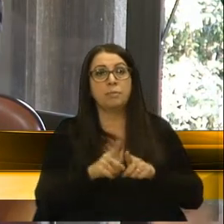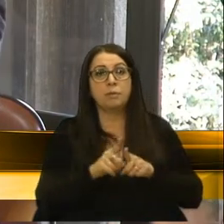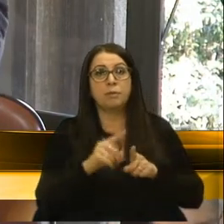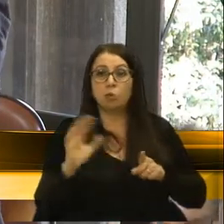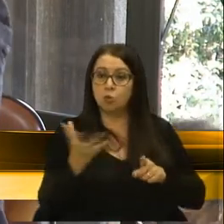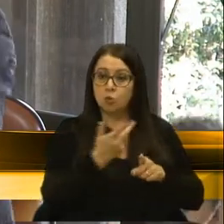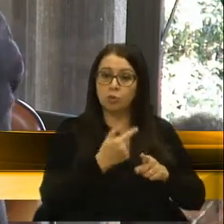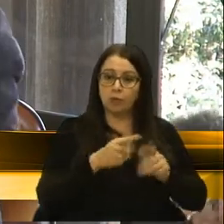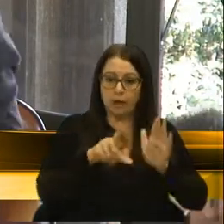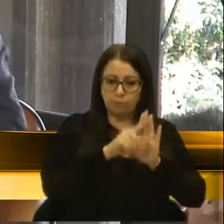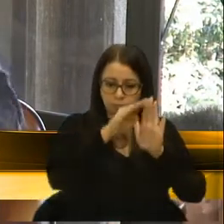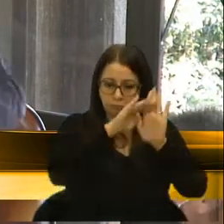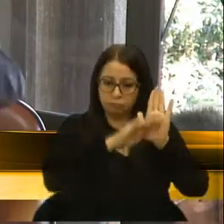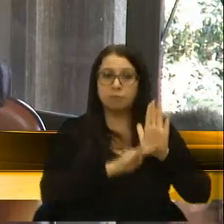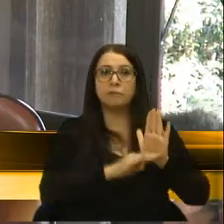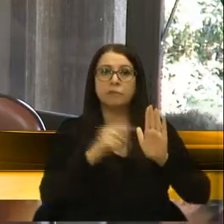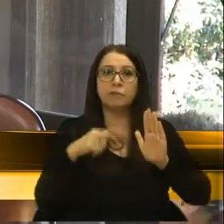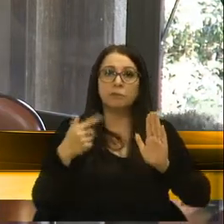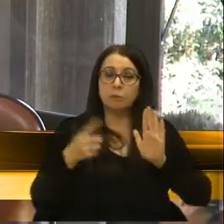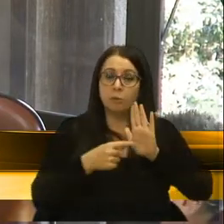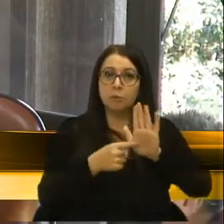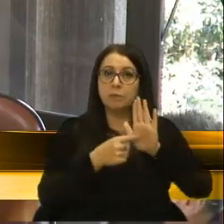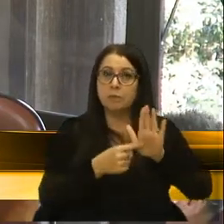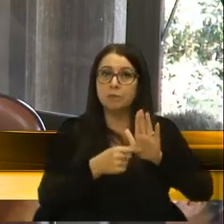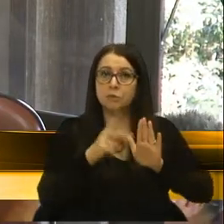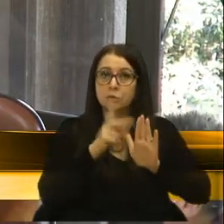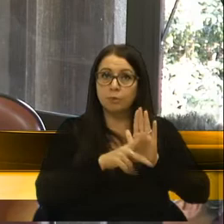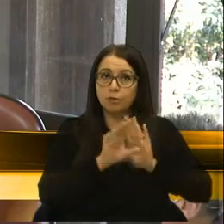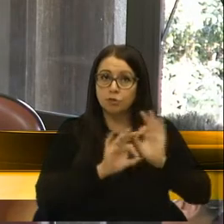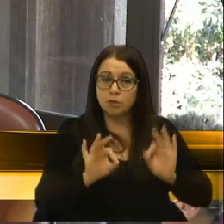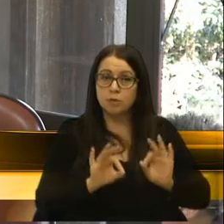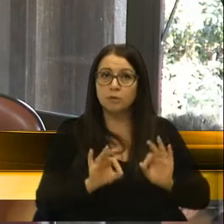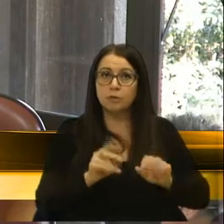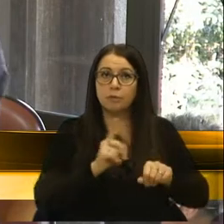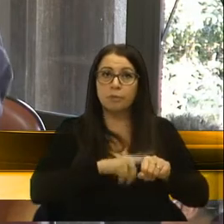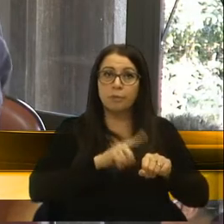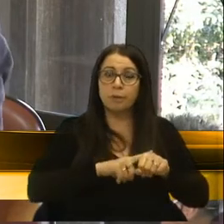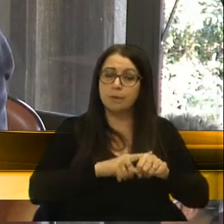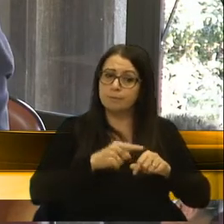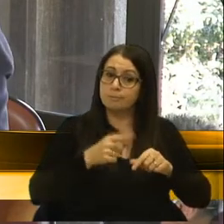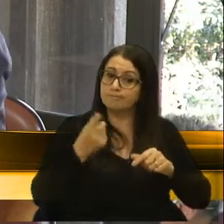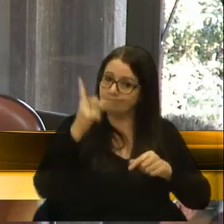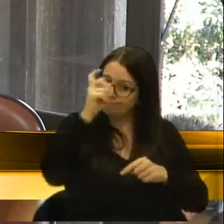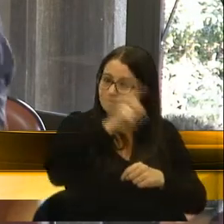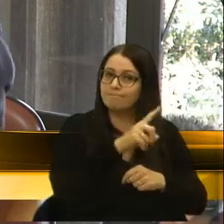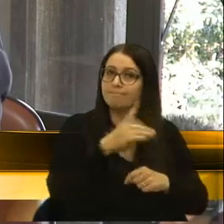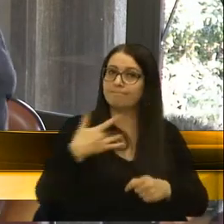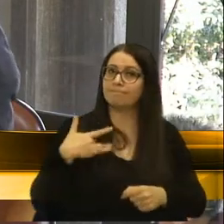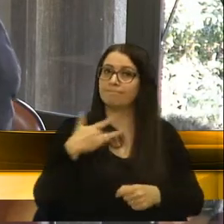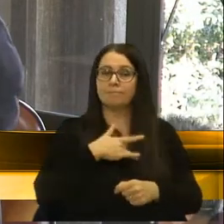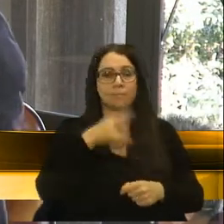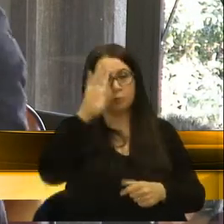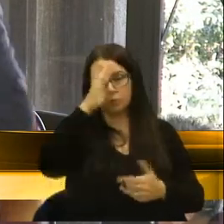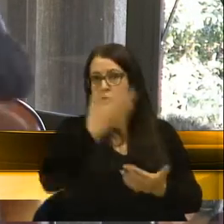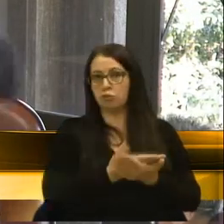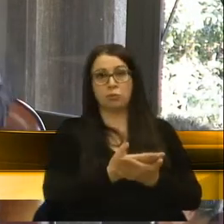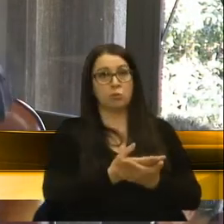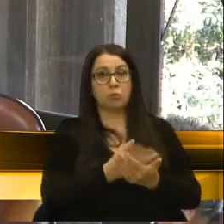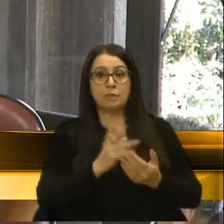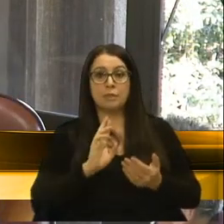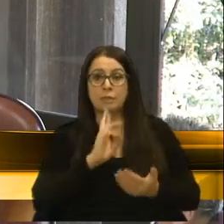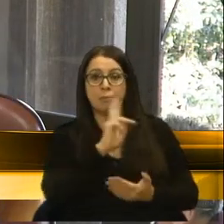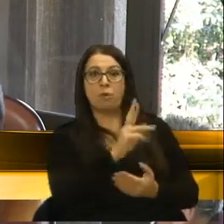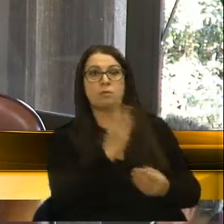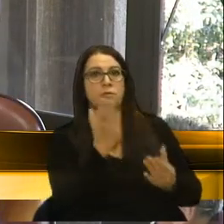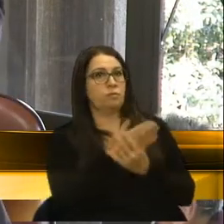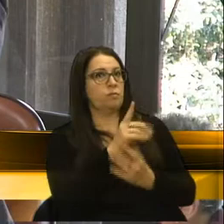toda a legalidade que vem exposta no projeto, né, e no momento tão crítico da saúde, eu não acredito em liminar sem